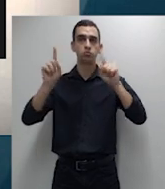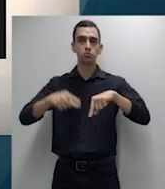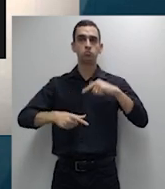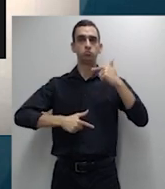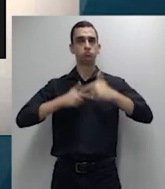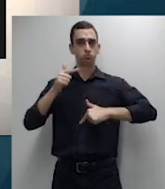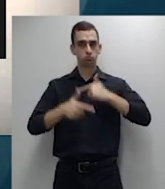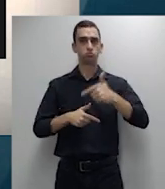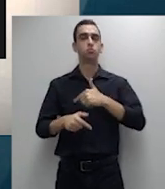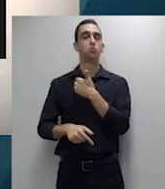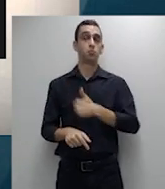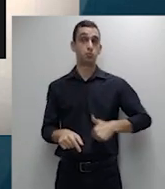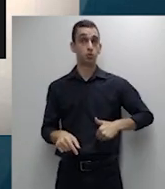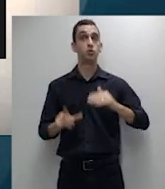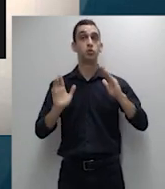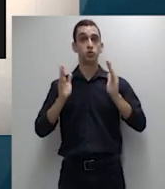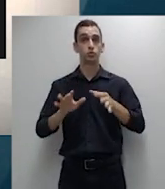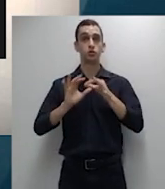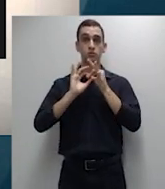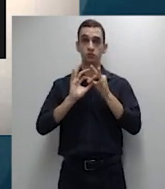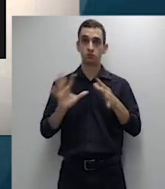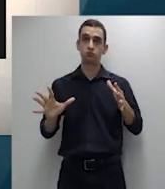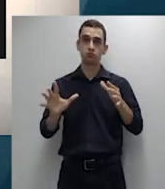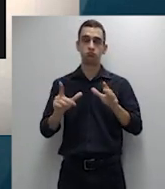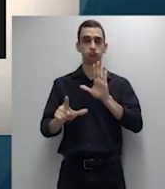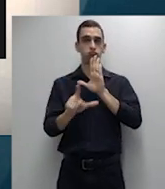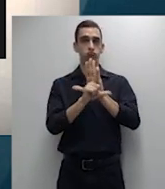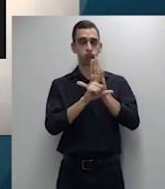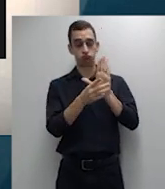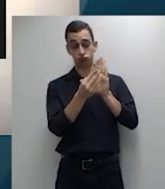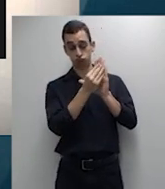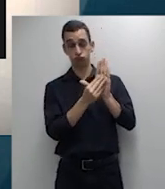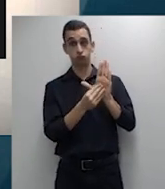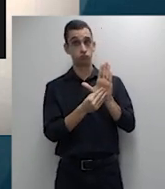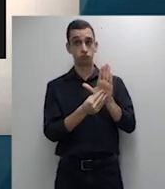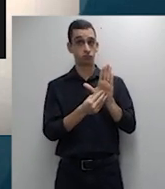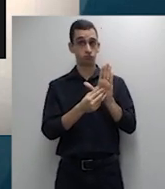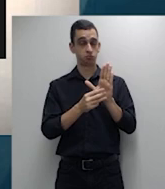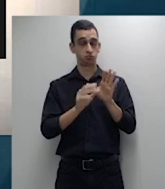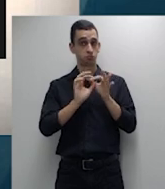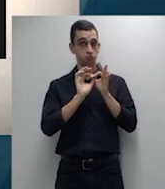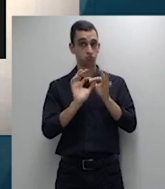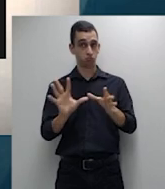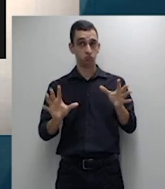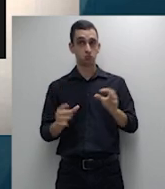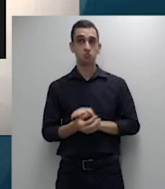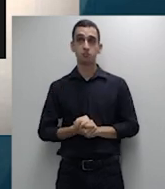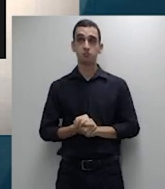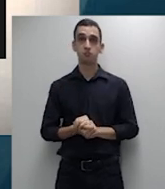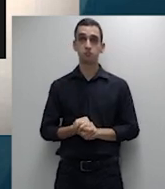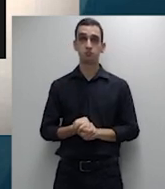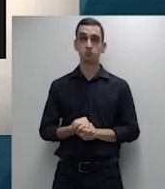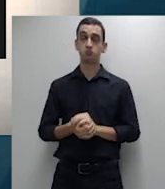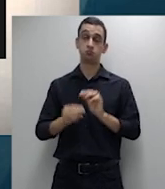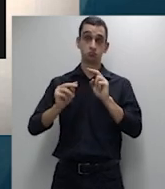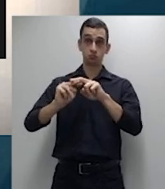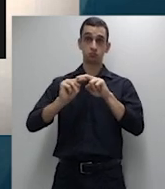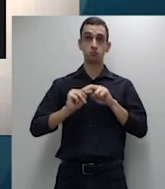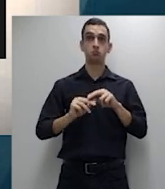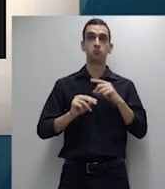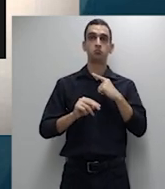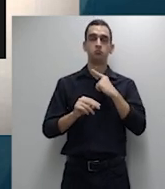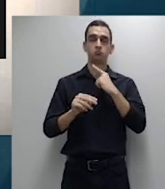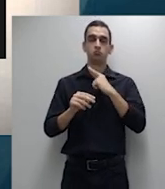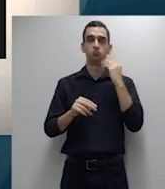público permitida pela legislação em vigor pessoal e digo eu assim o entendimento fixado no